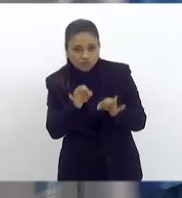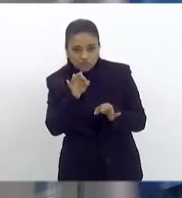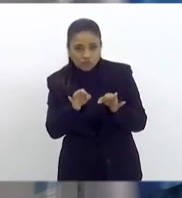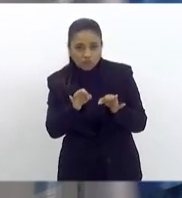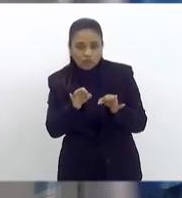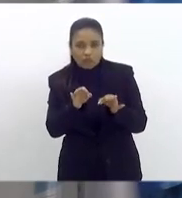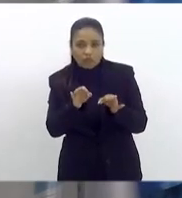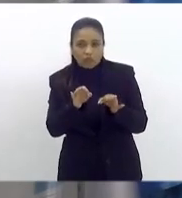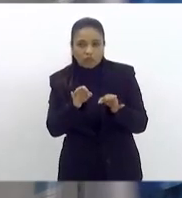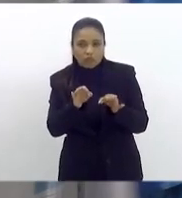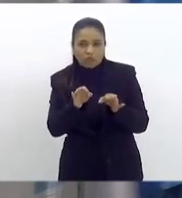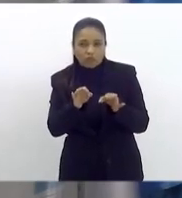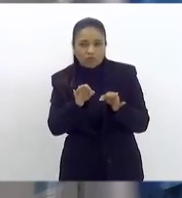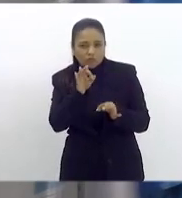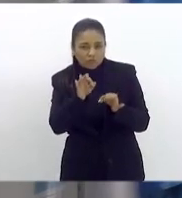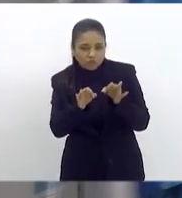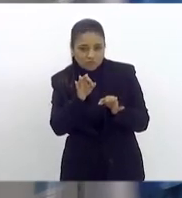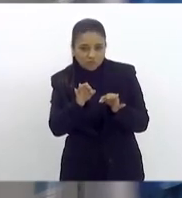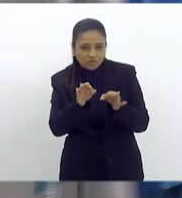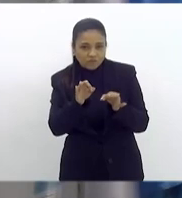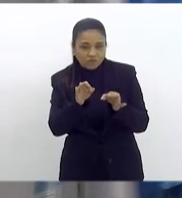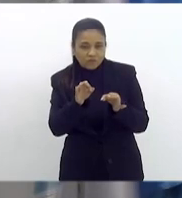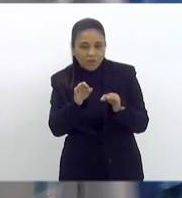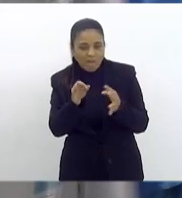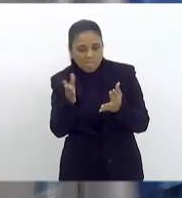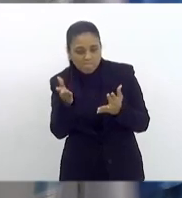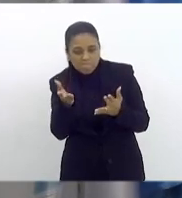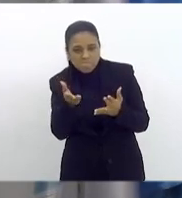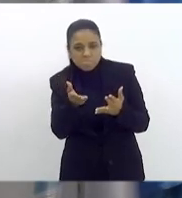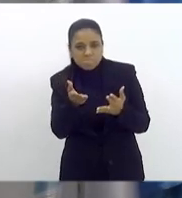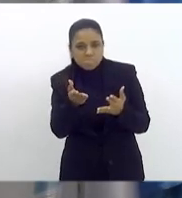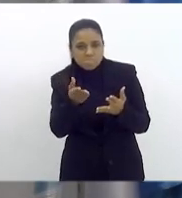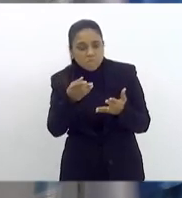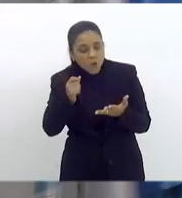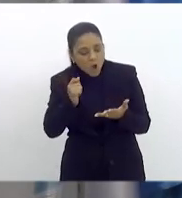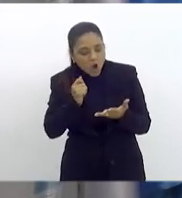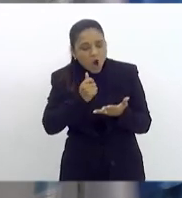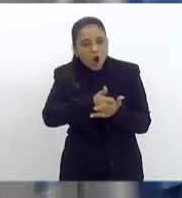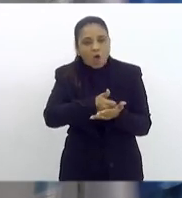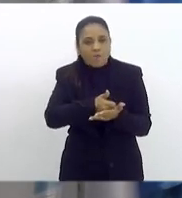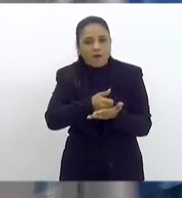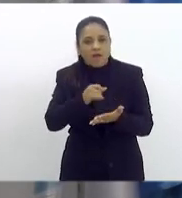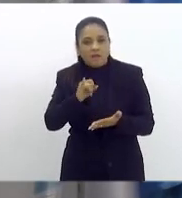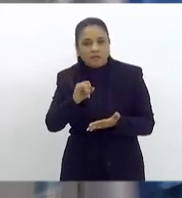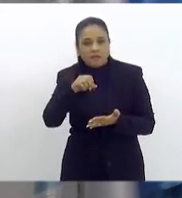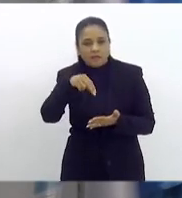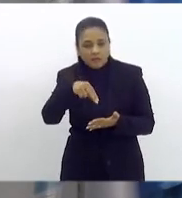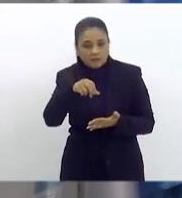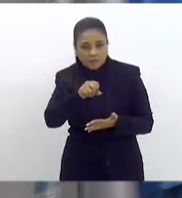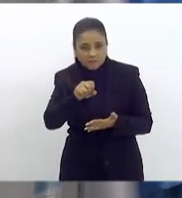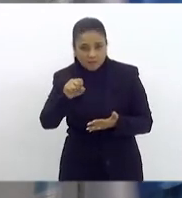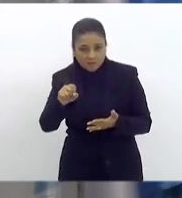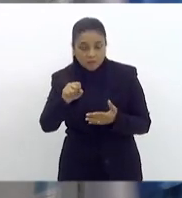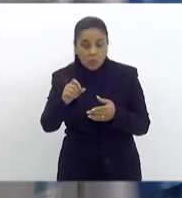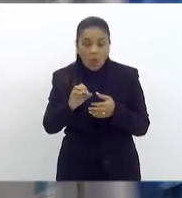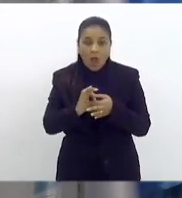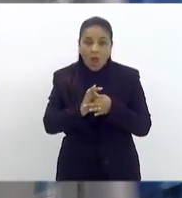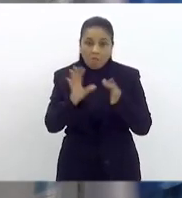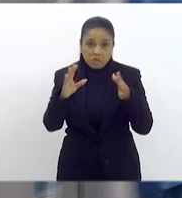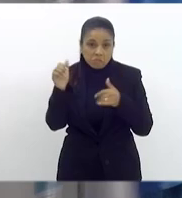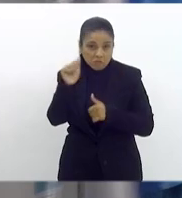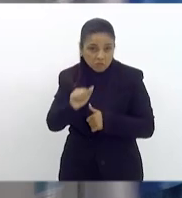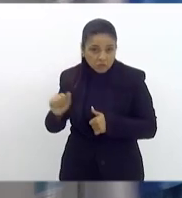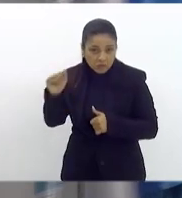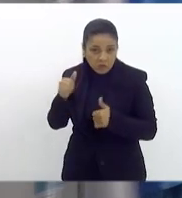de um loophole, de uma brecha para a cobrança de ISS. Quer dizer, eu posso, então, abrir uma associação, eu, Jorge,